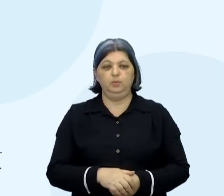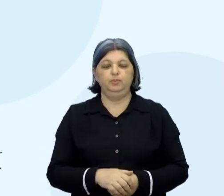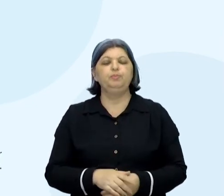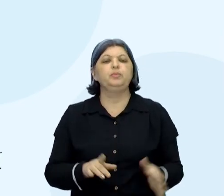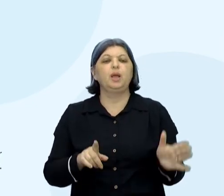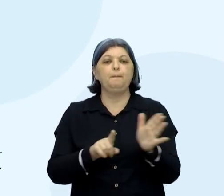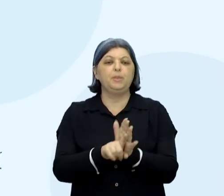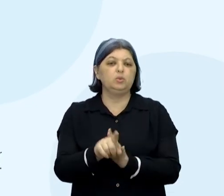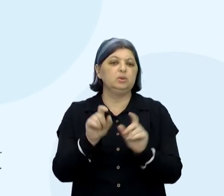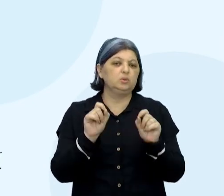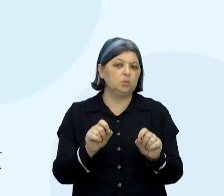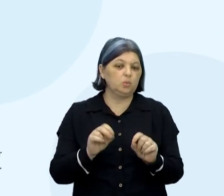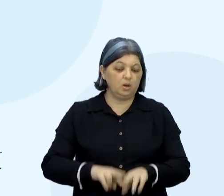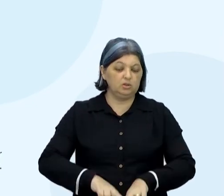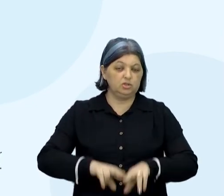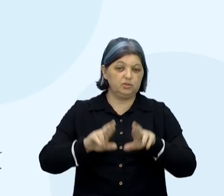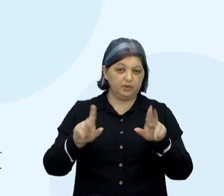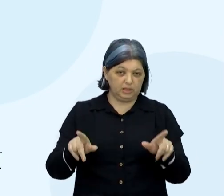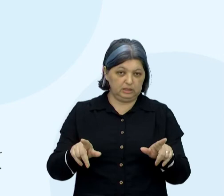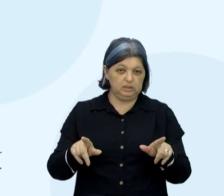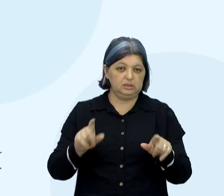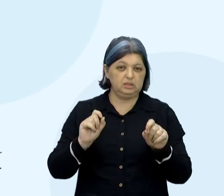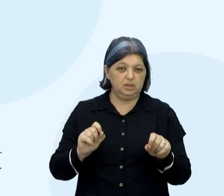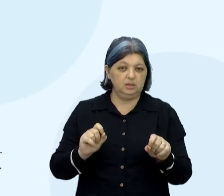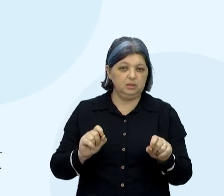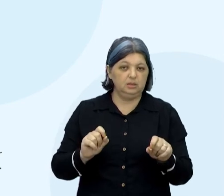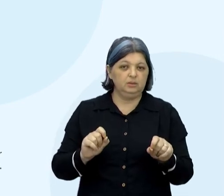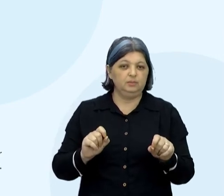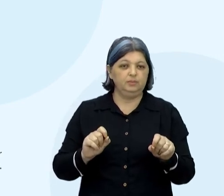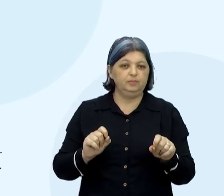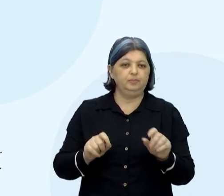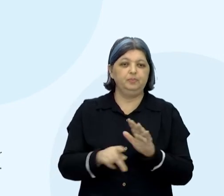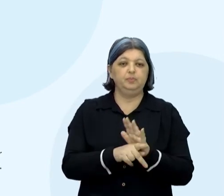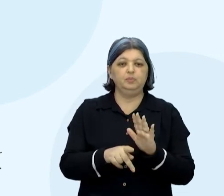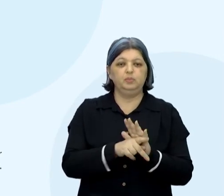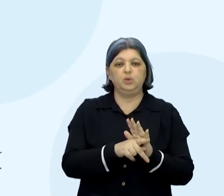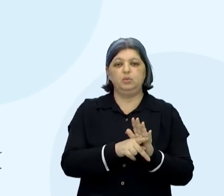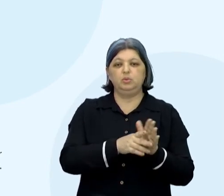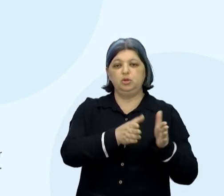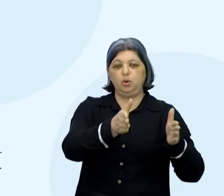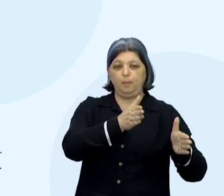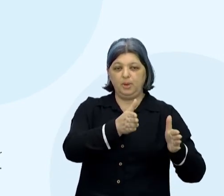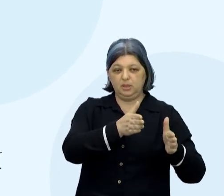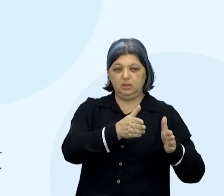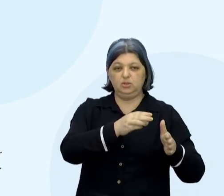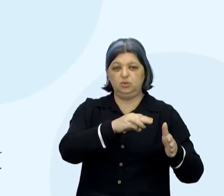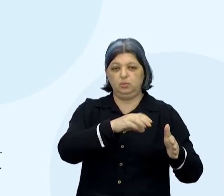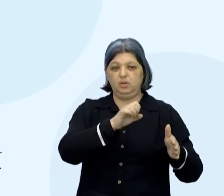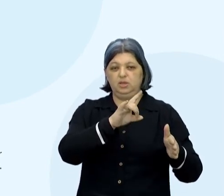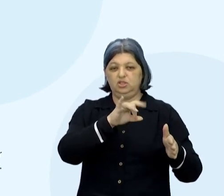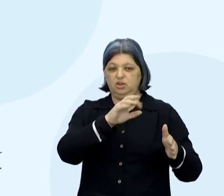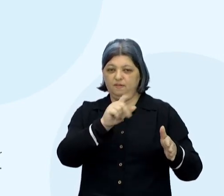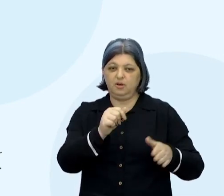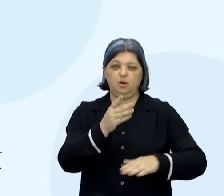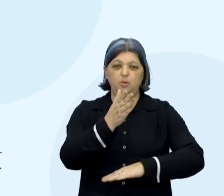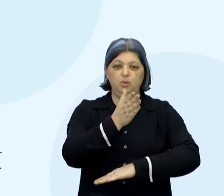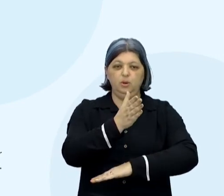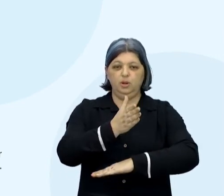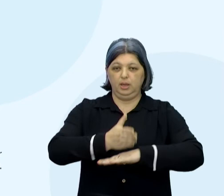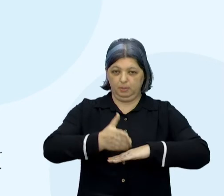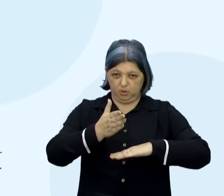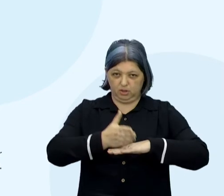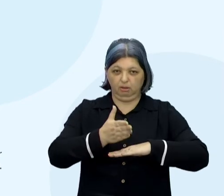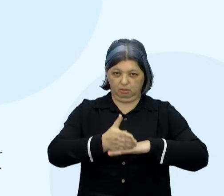vocês. Quais são as diferenças entre o colecionismo do período medieval e moderno,